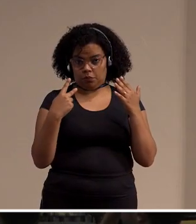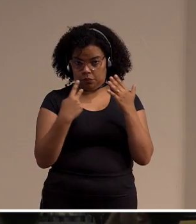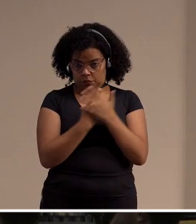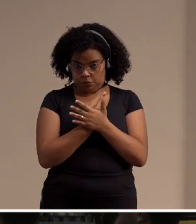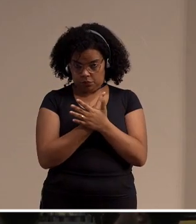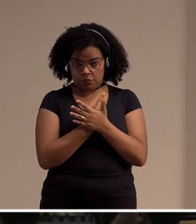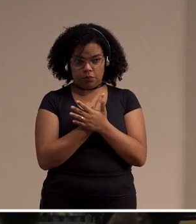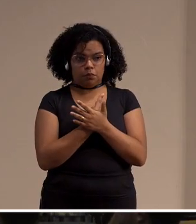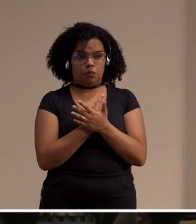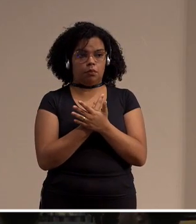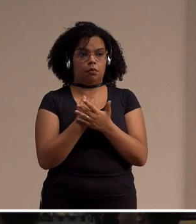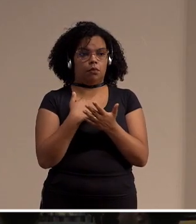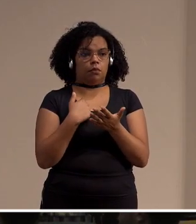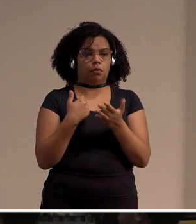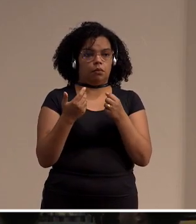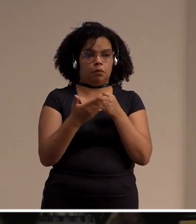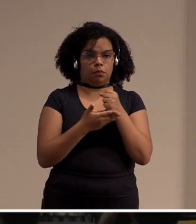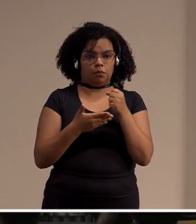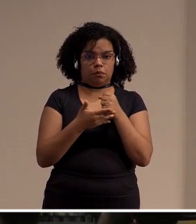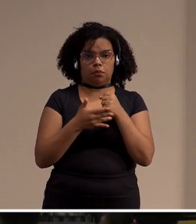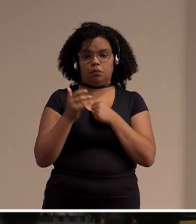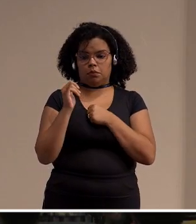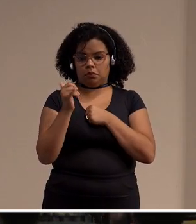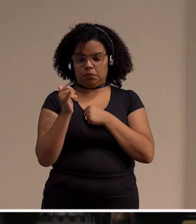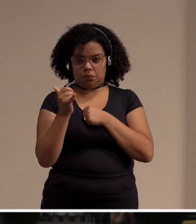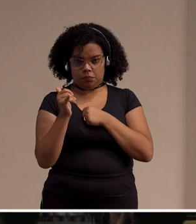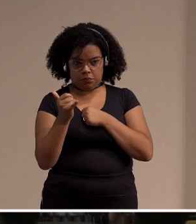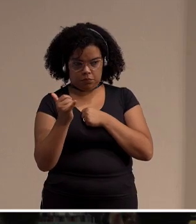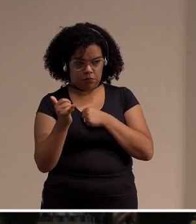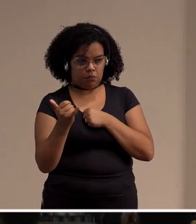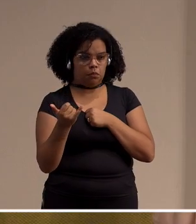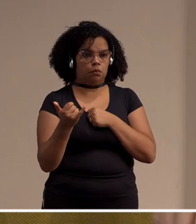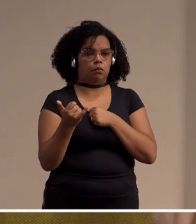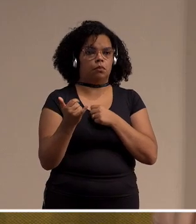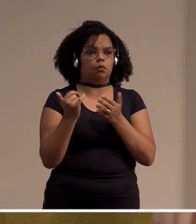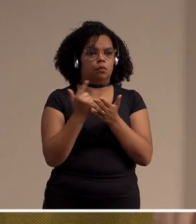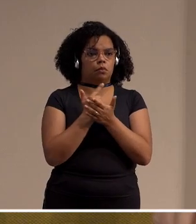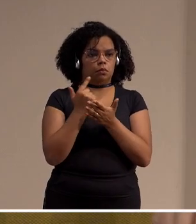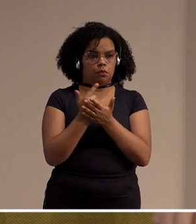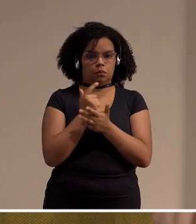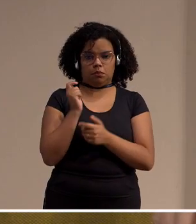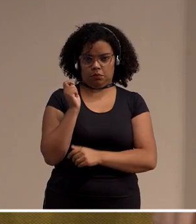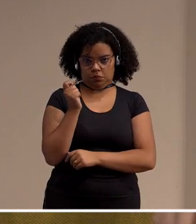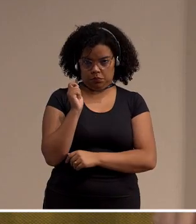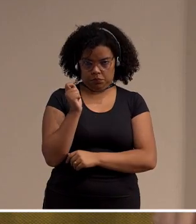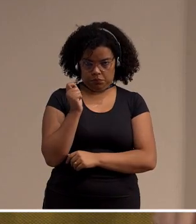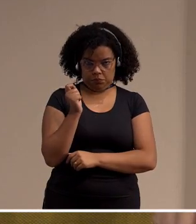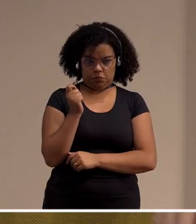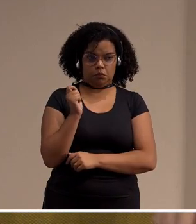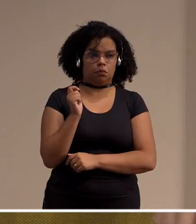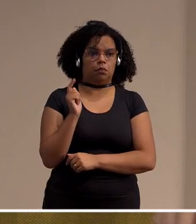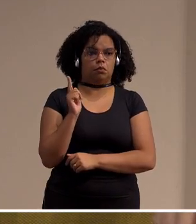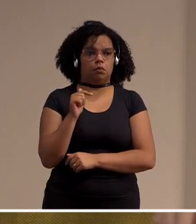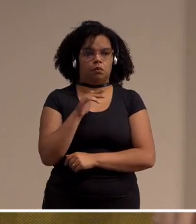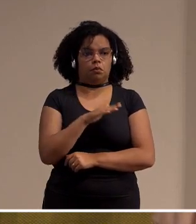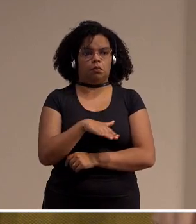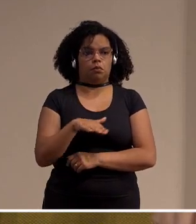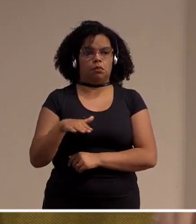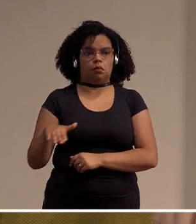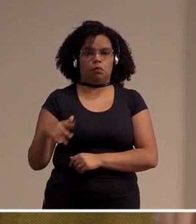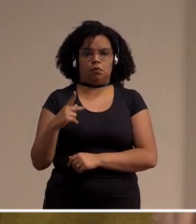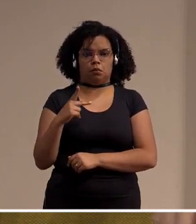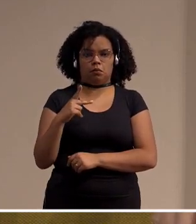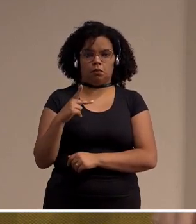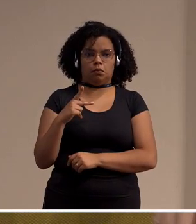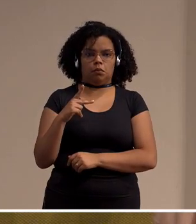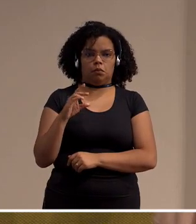conto muy emblemático de la literatura argentina que se llama El niño proletario, de Osvaldo Lamborghini. Y cuando yo comencé a escribir